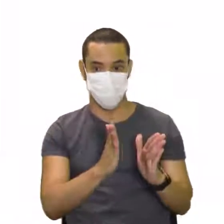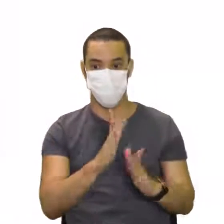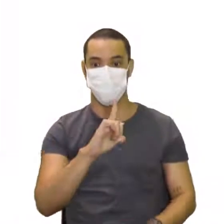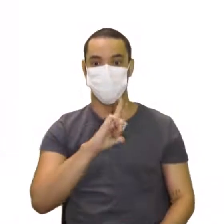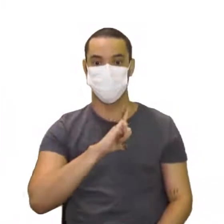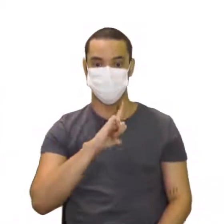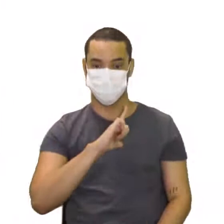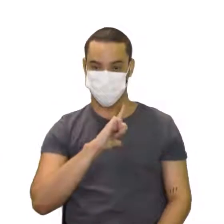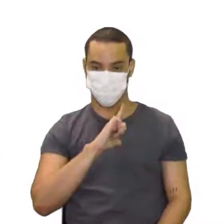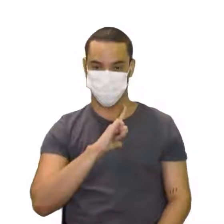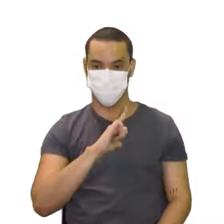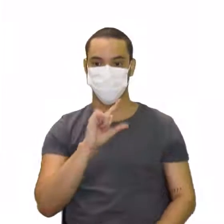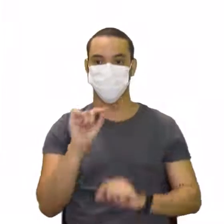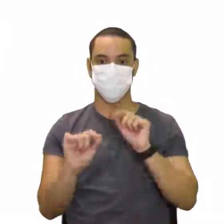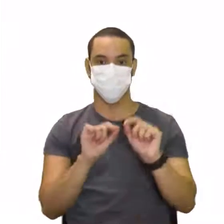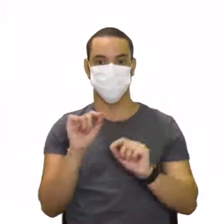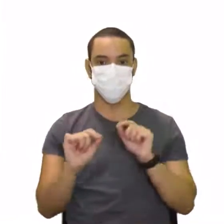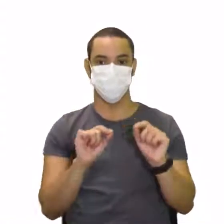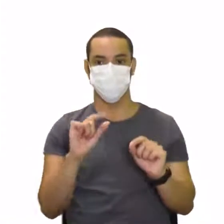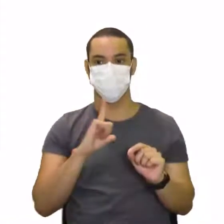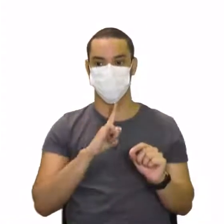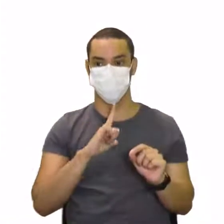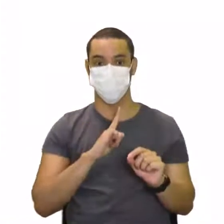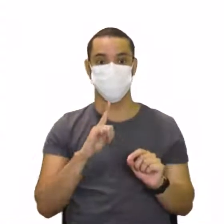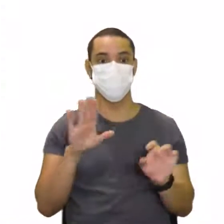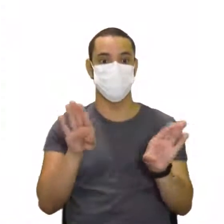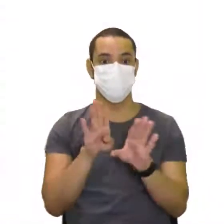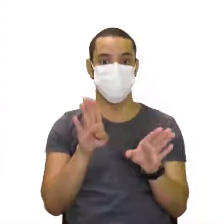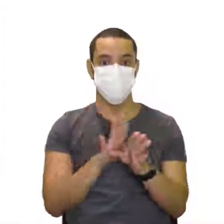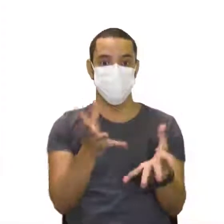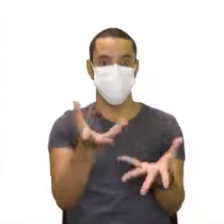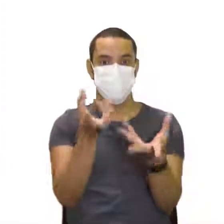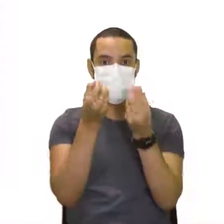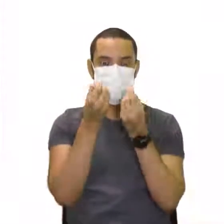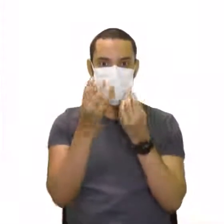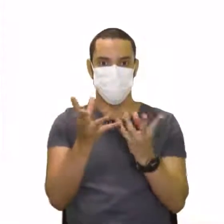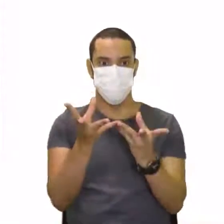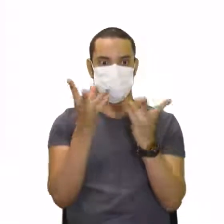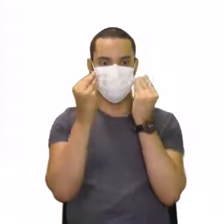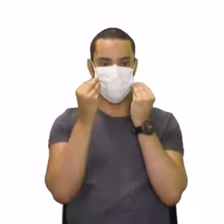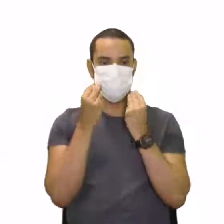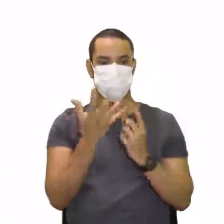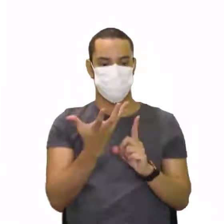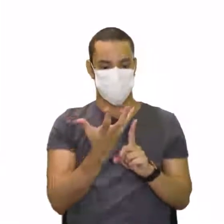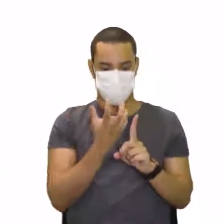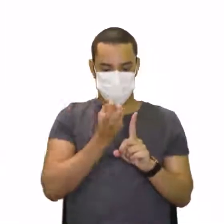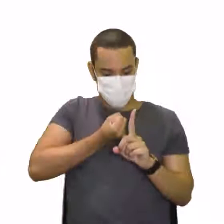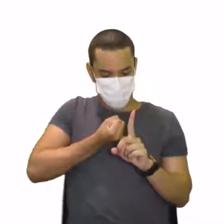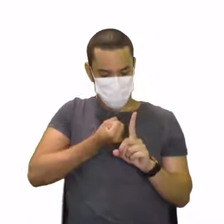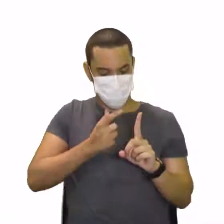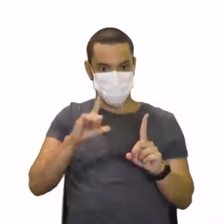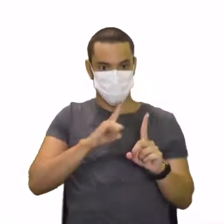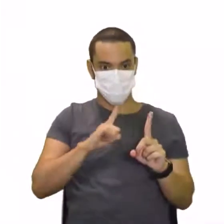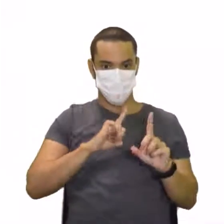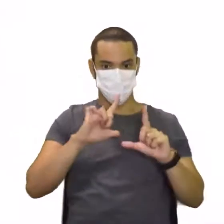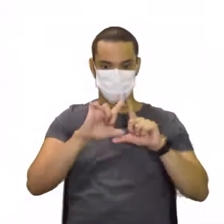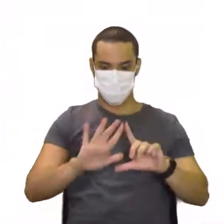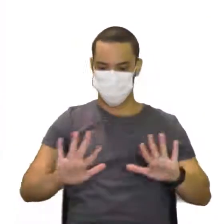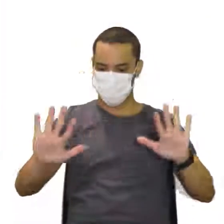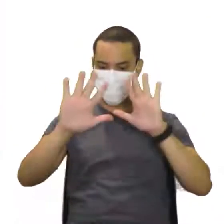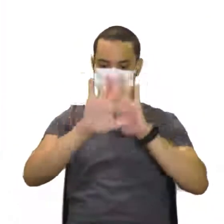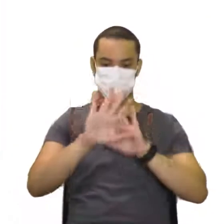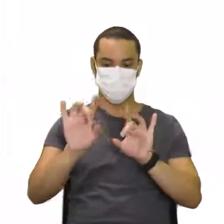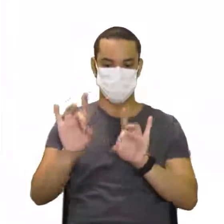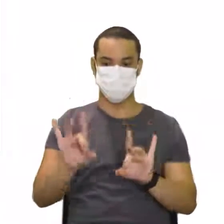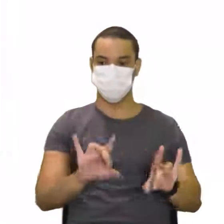tem a estação receptora, tá? Que seria a parte receptora aí que tinha uma lâmina